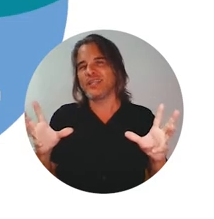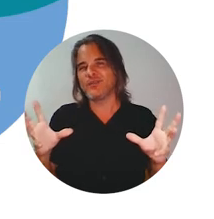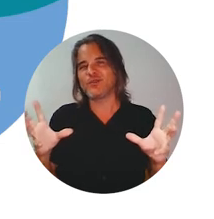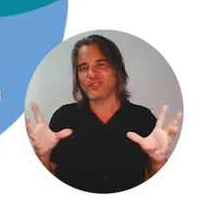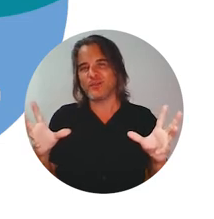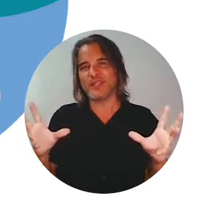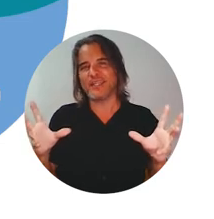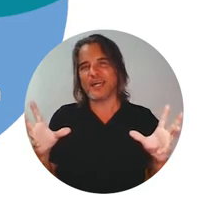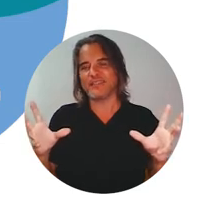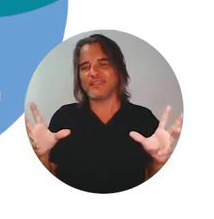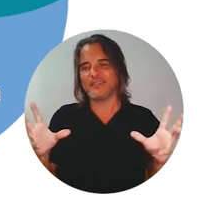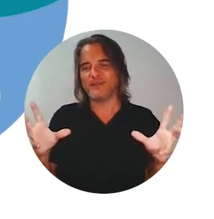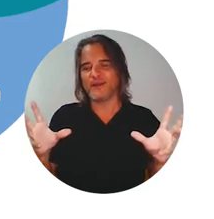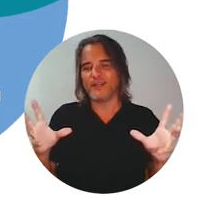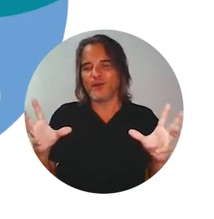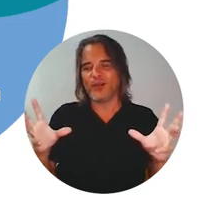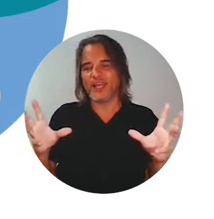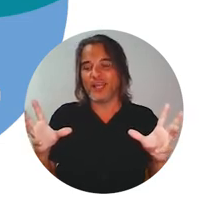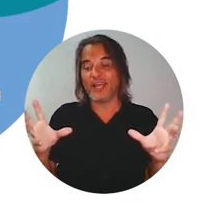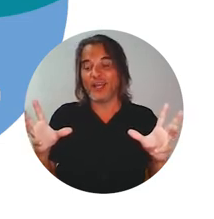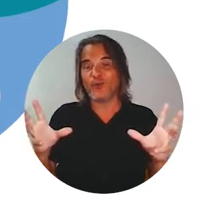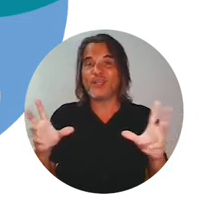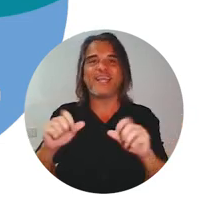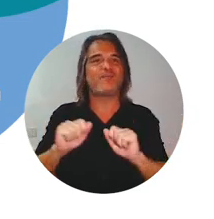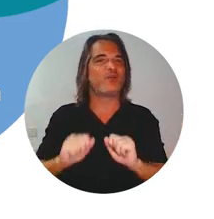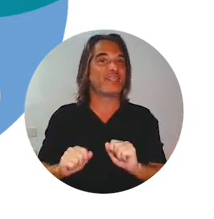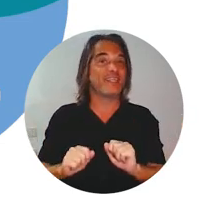um pouquinho as suas habilidades,